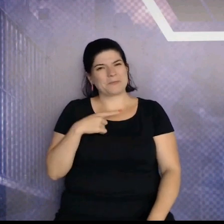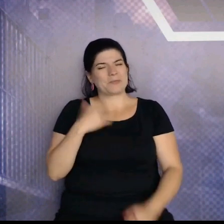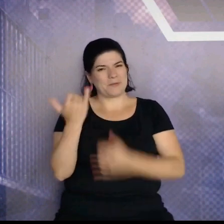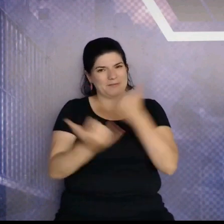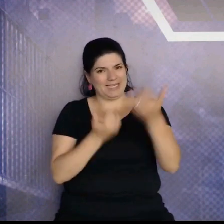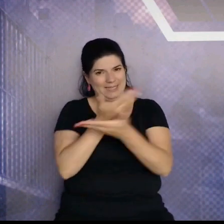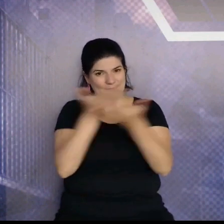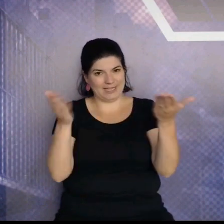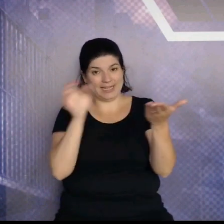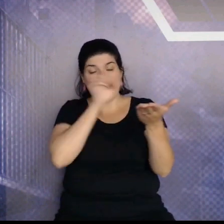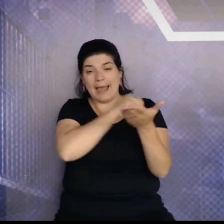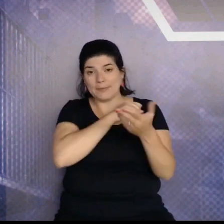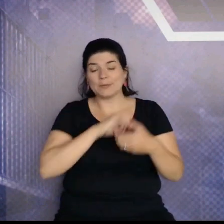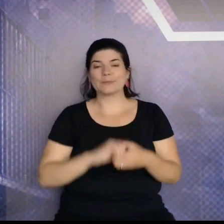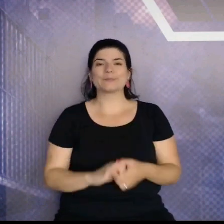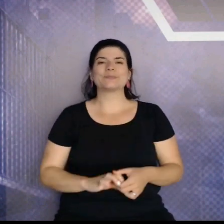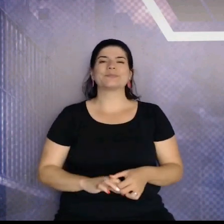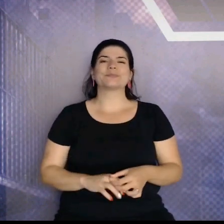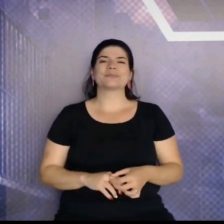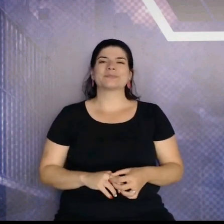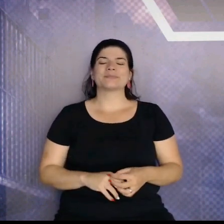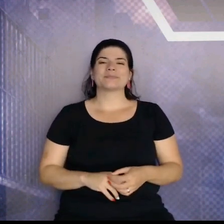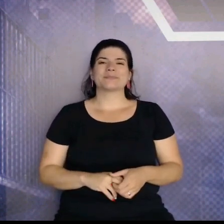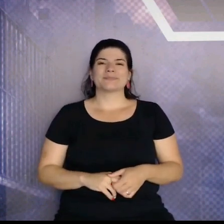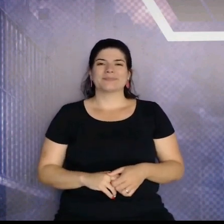E responde ou passa.